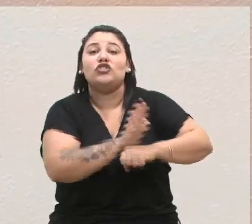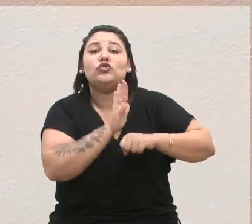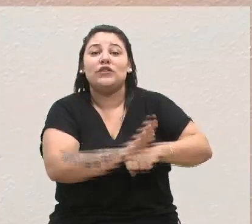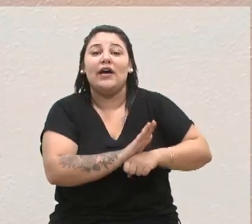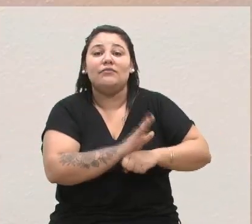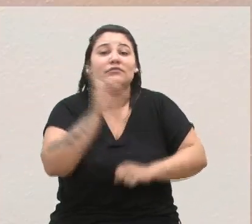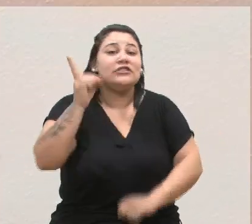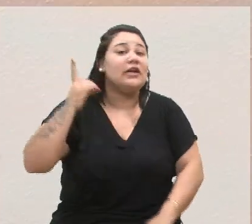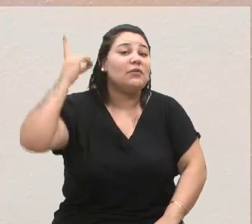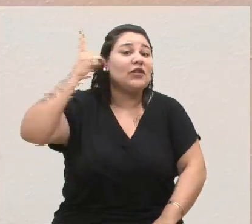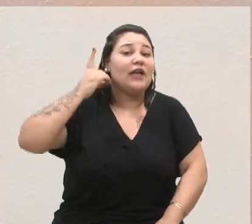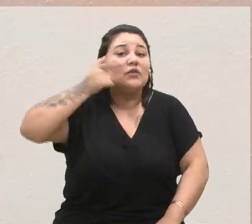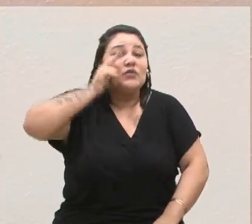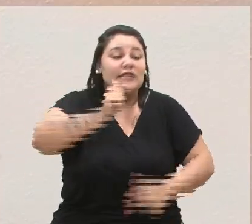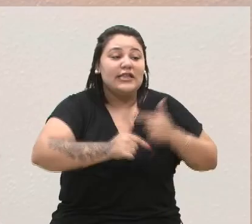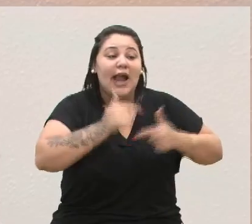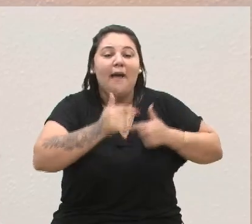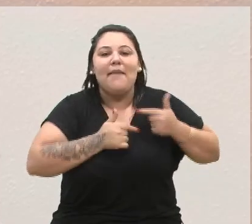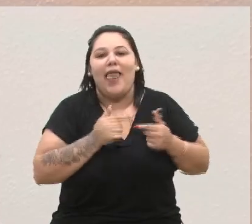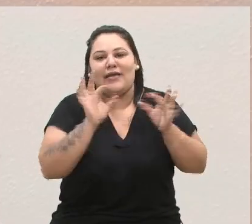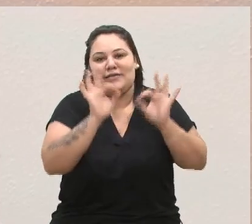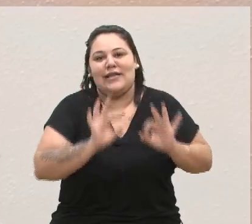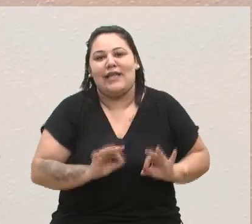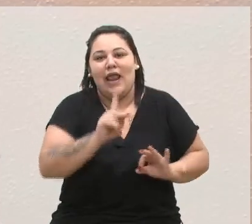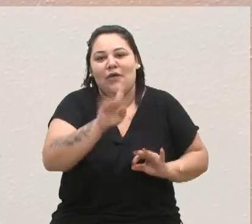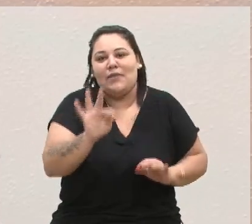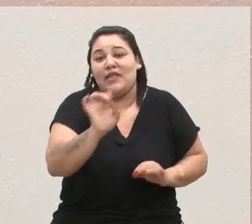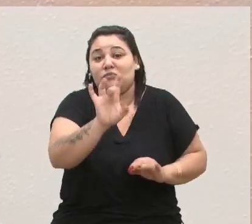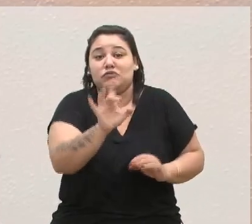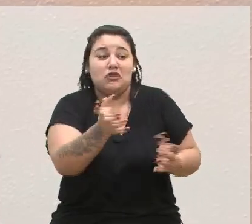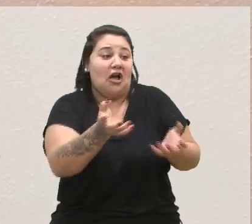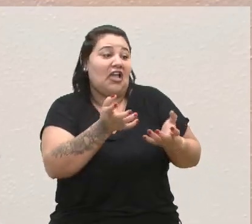poderem, né, trabalhar sobre essa questão que o PT só quer